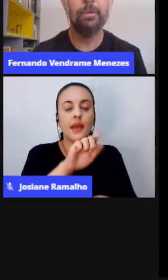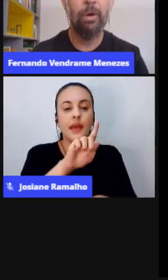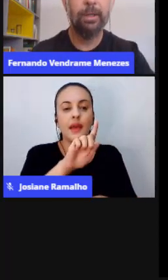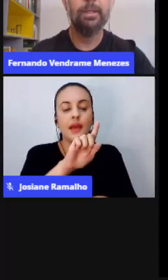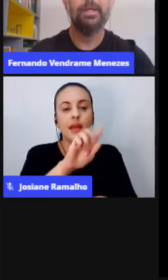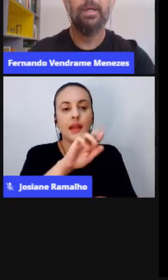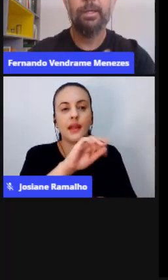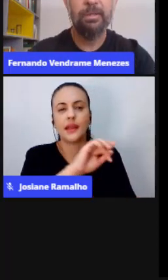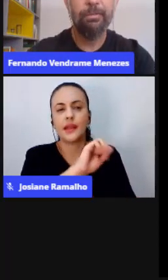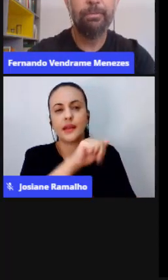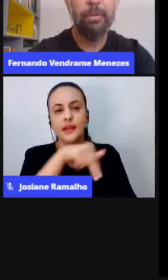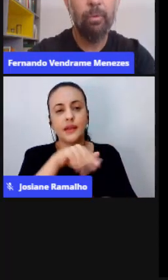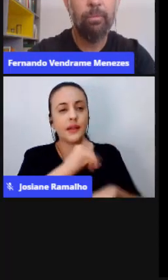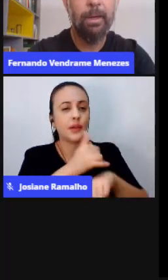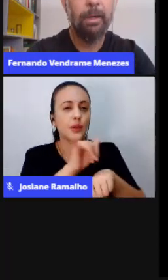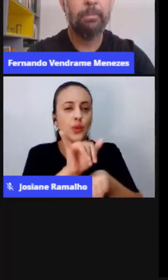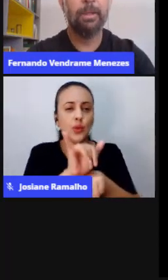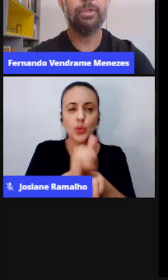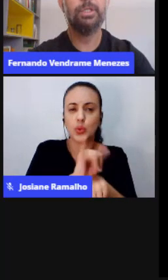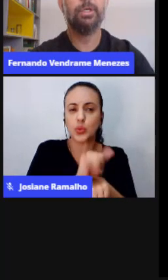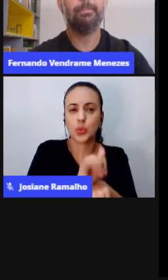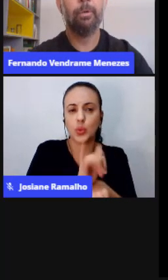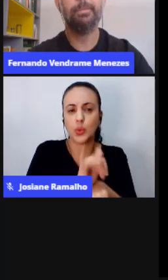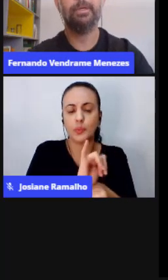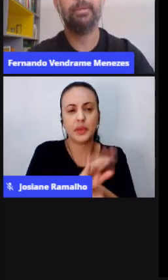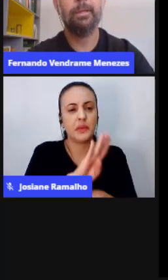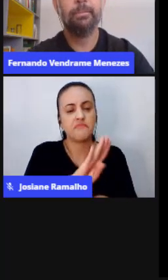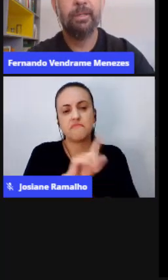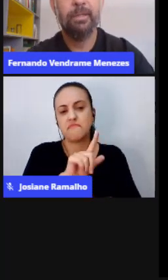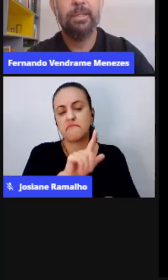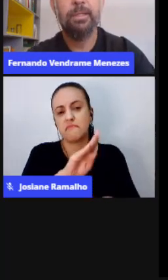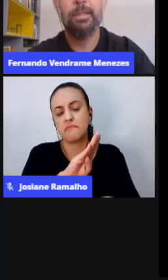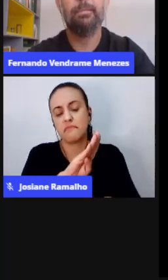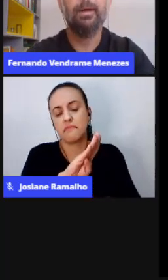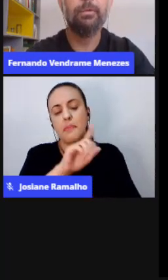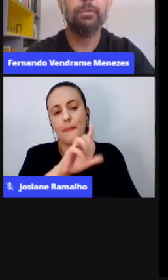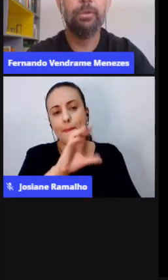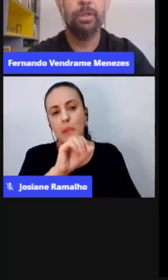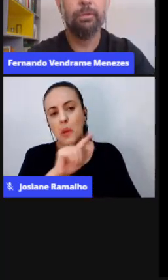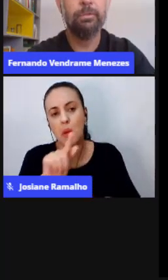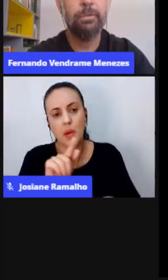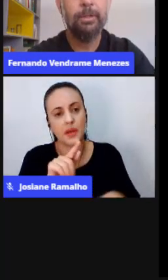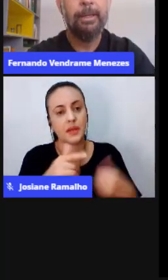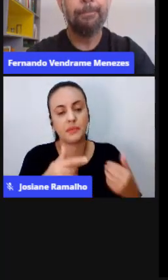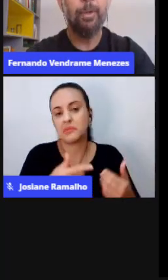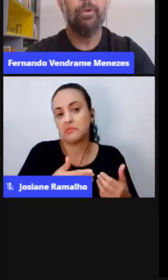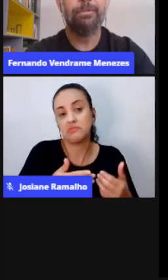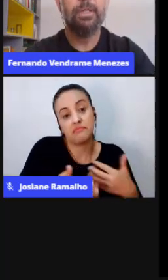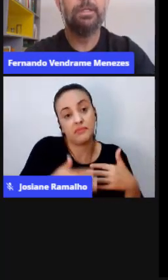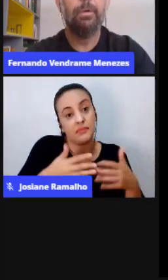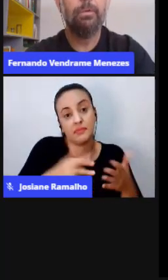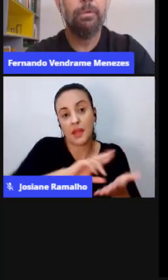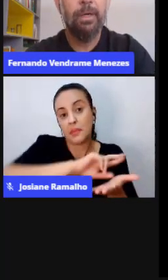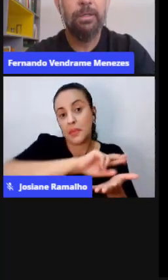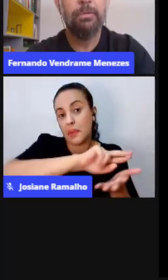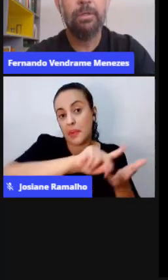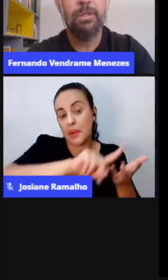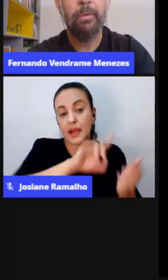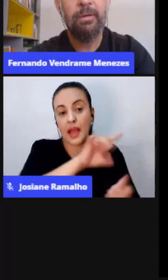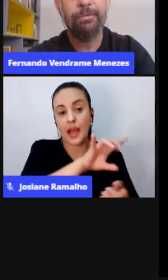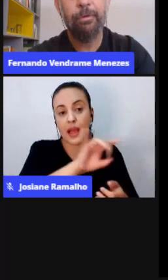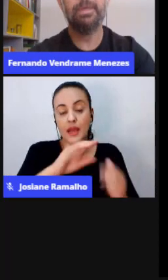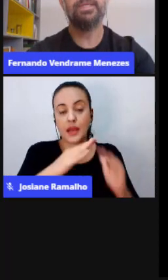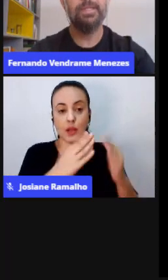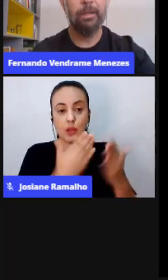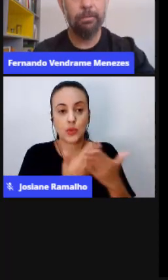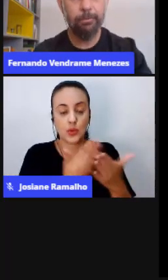cada escola desenvolveu uma logística própria para fazer esse trabalho com os seus alunos. Então, o referencial curricular circunstancial,